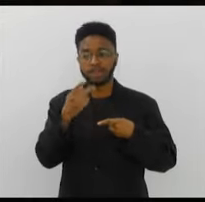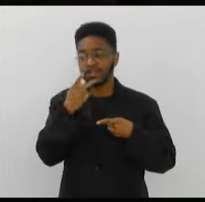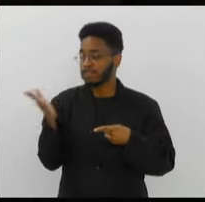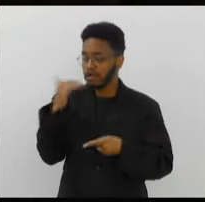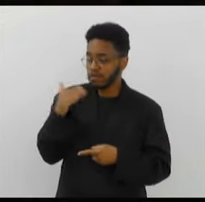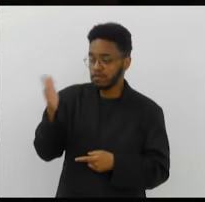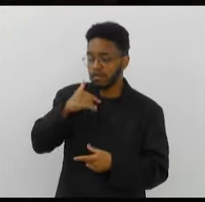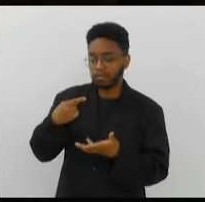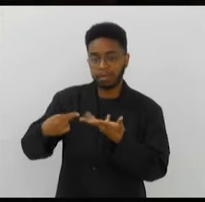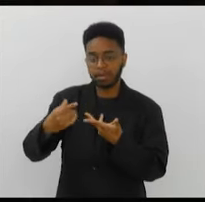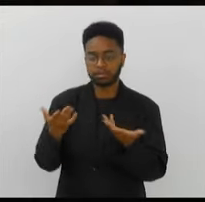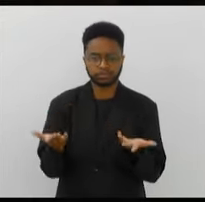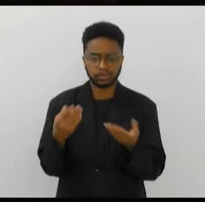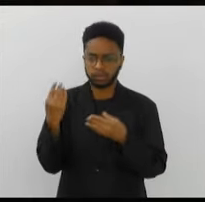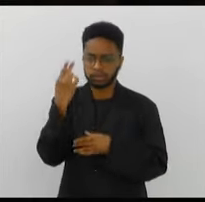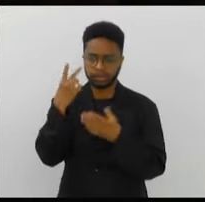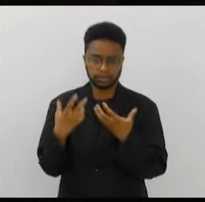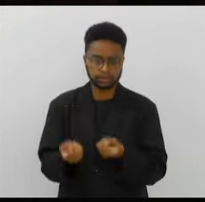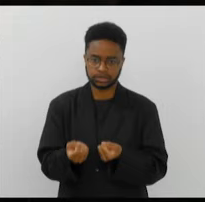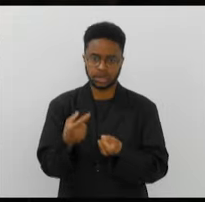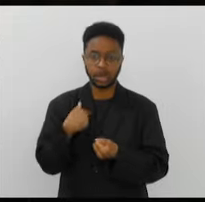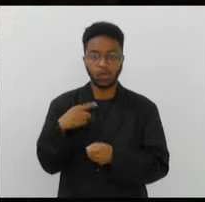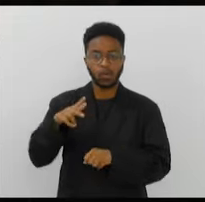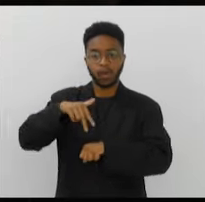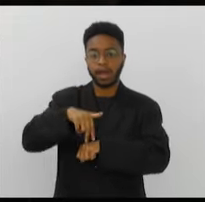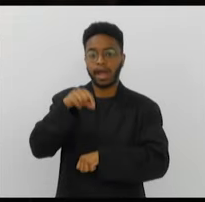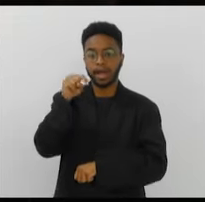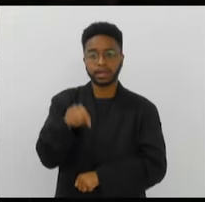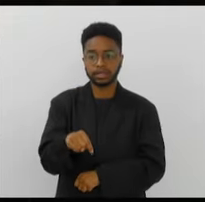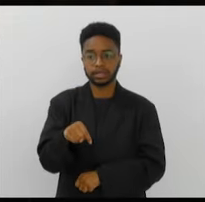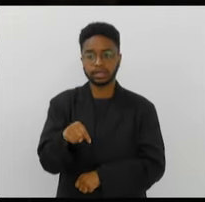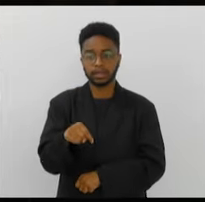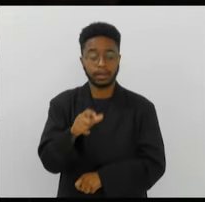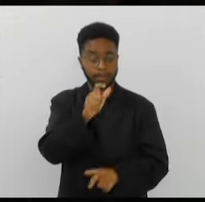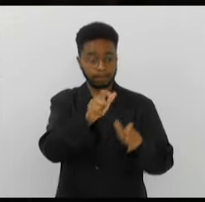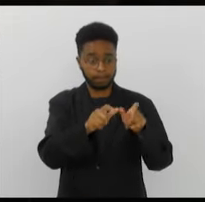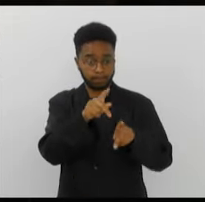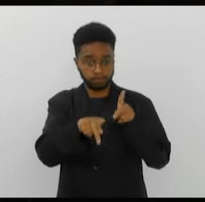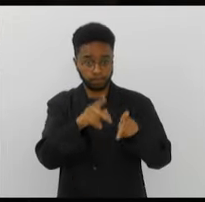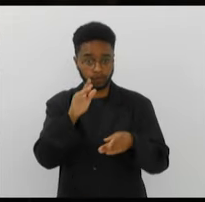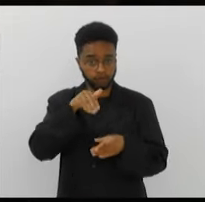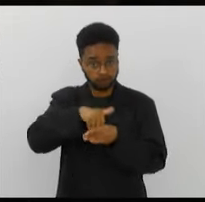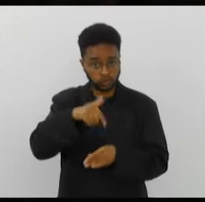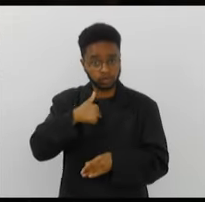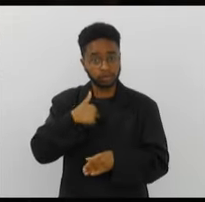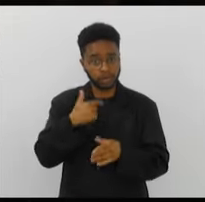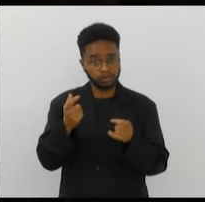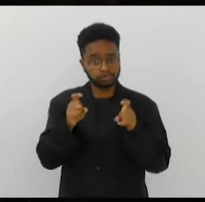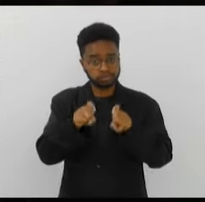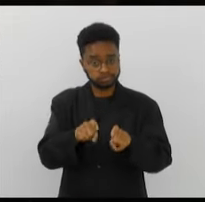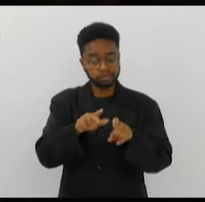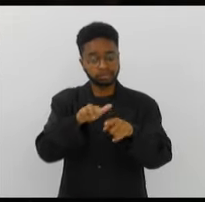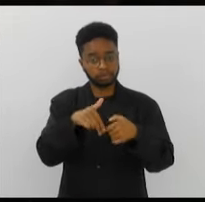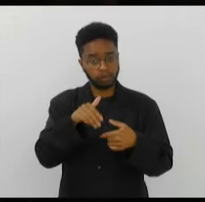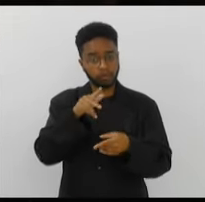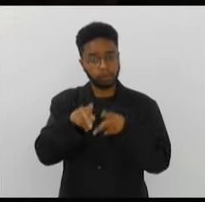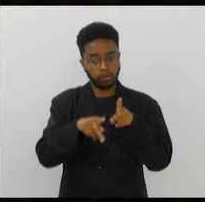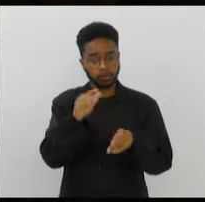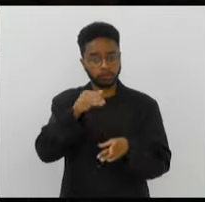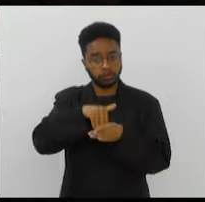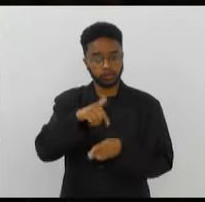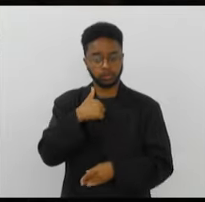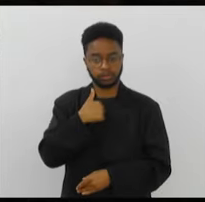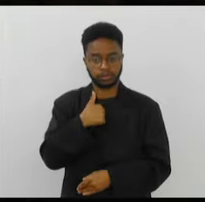Vambora, governador. Isso aí é inaceitável, porra. Eu estou aqui eleito, chancelado, tutelado pelo povo, porra, através de voto